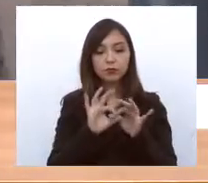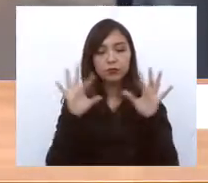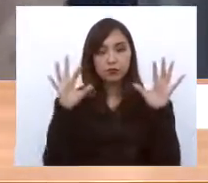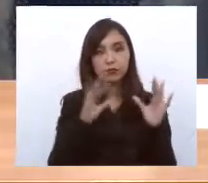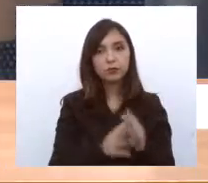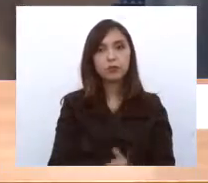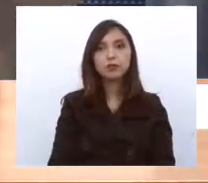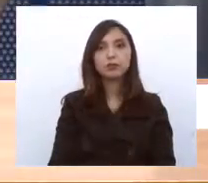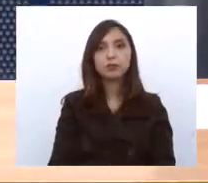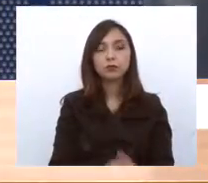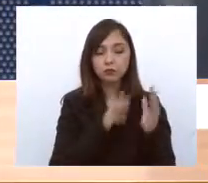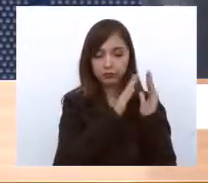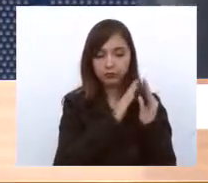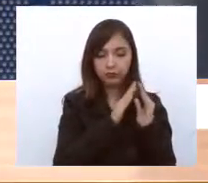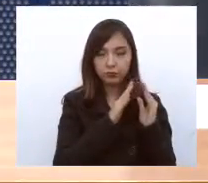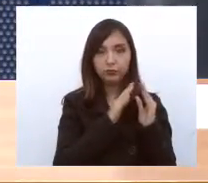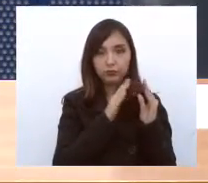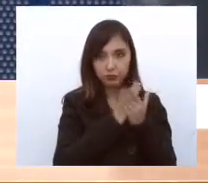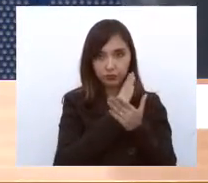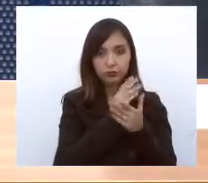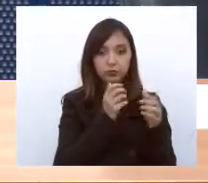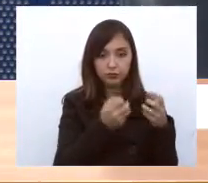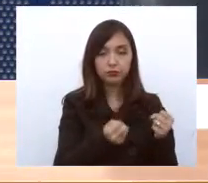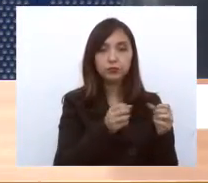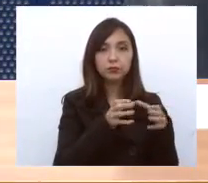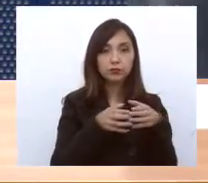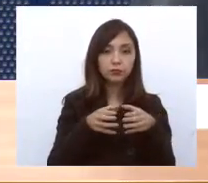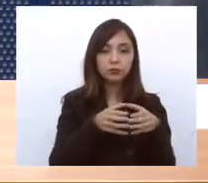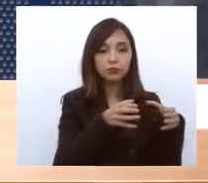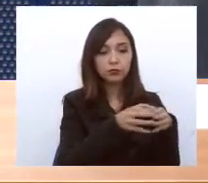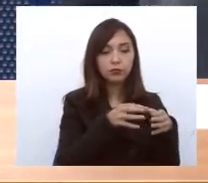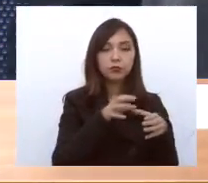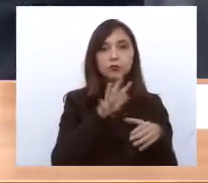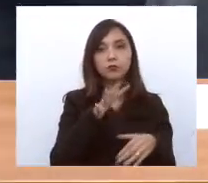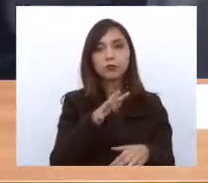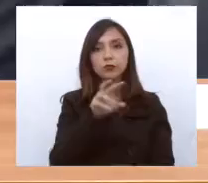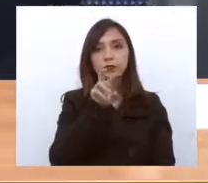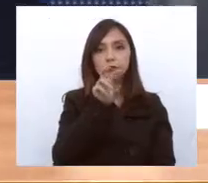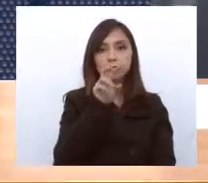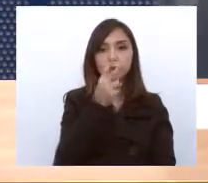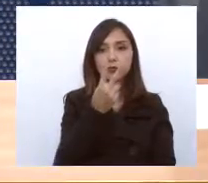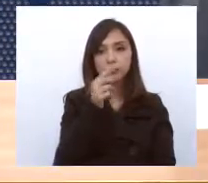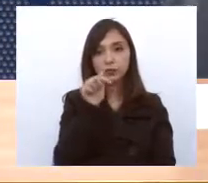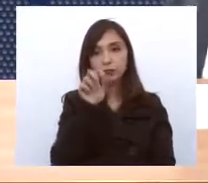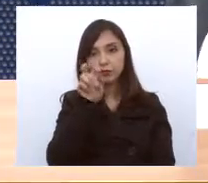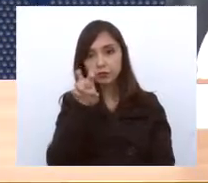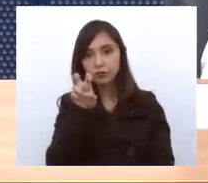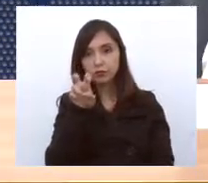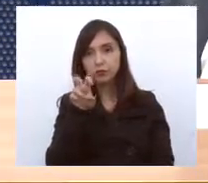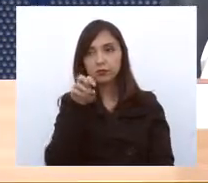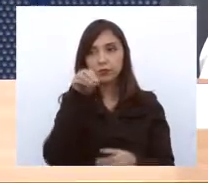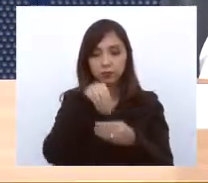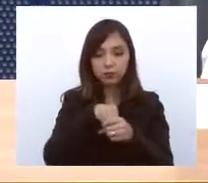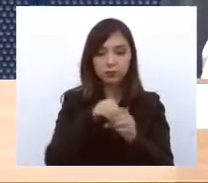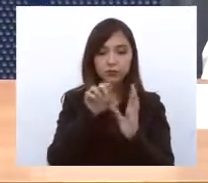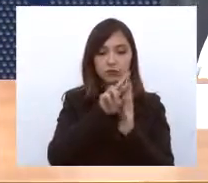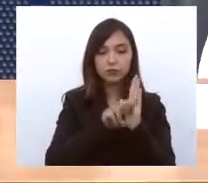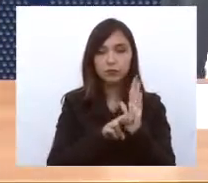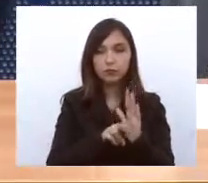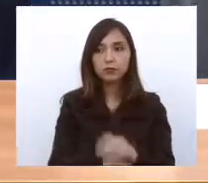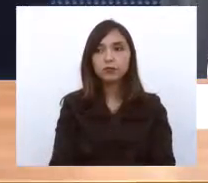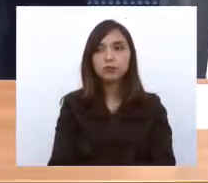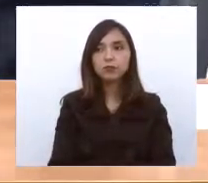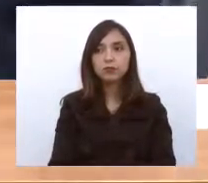deliberação. Considerado. O presente projeto seguirá a tramitação prevista nos artigos 271 a 275 do regimento interno.